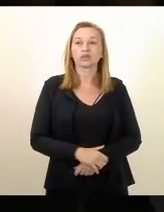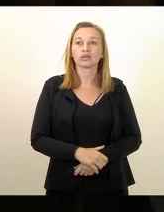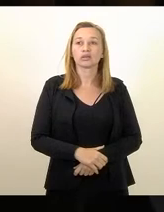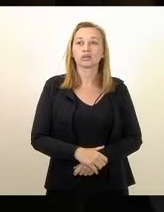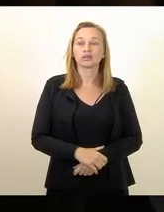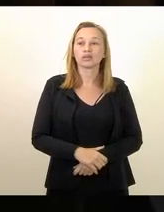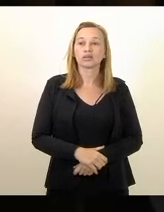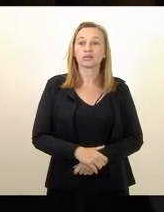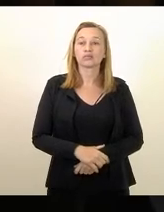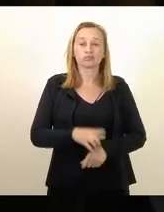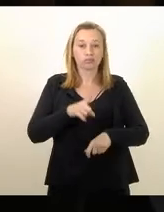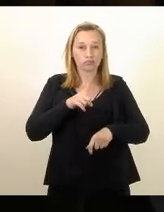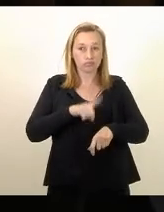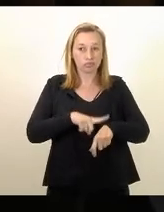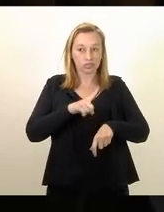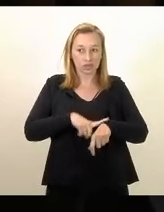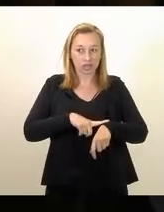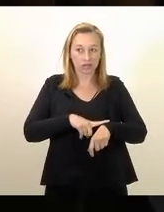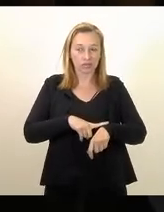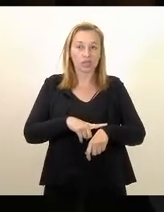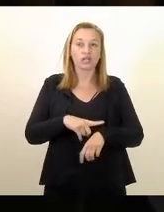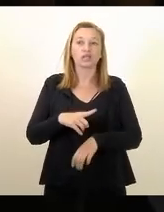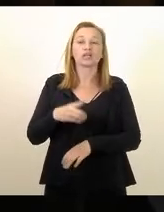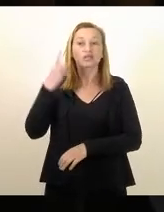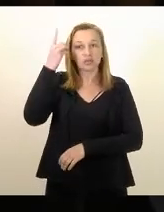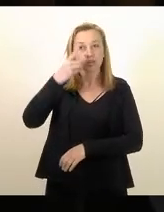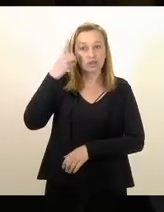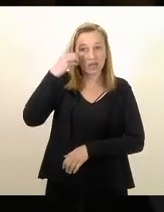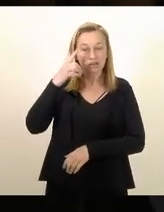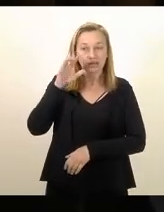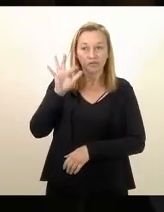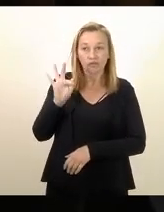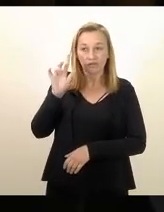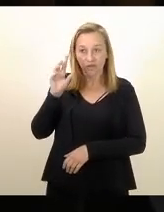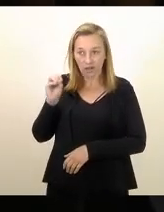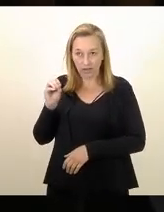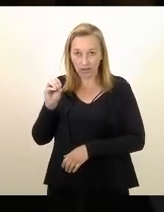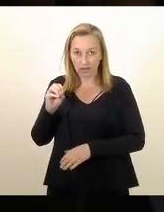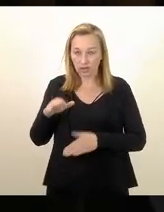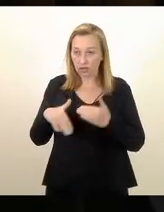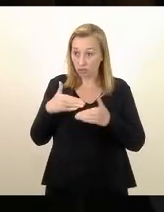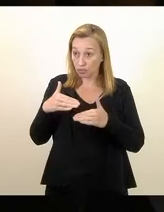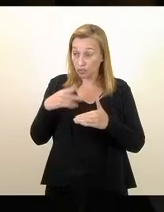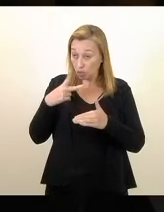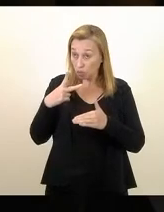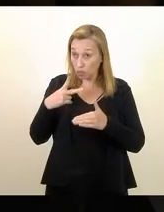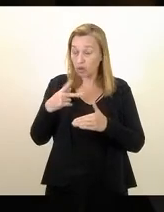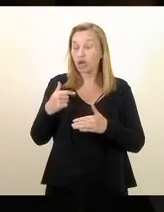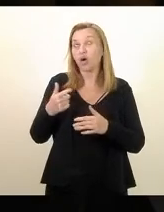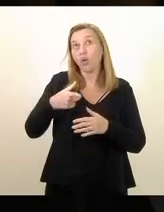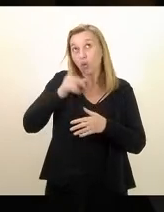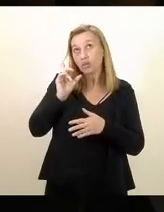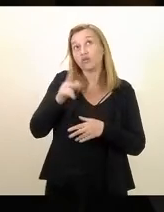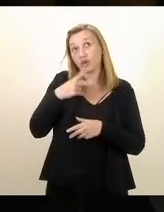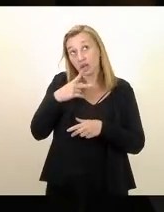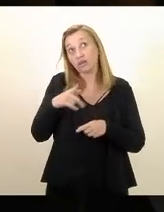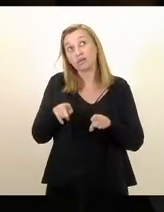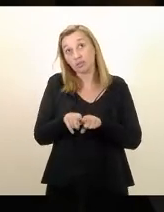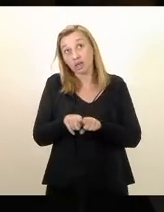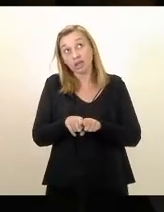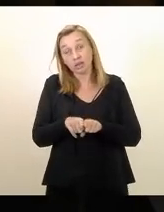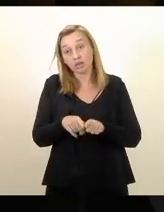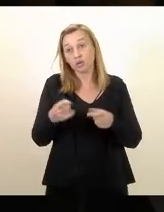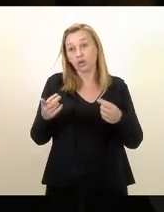no tema que o deputado Flávio Serafini desenvolveu agora há pouco e que eu introduzi ontem ontem porque